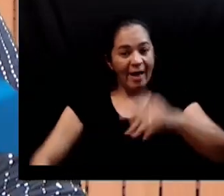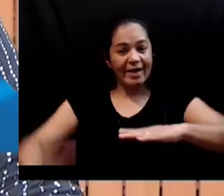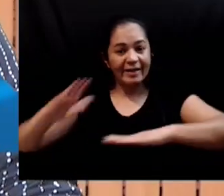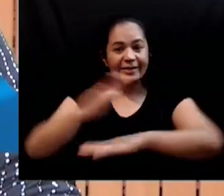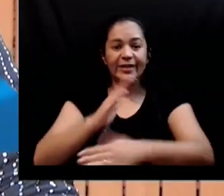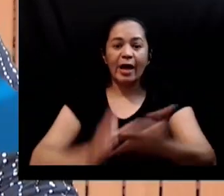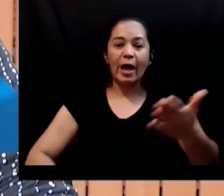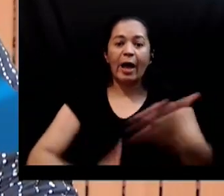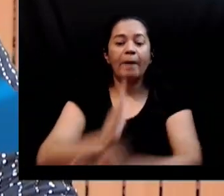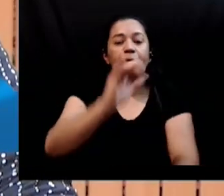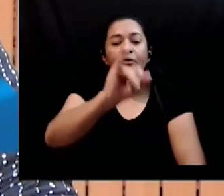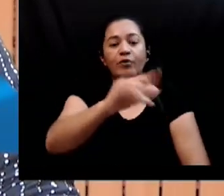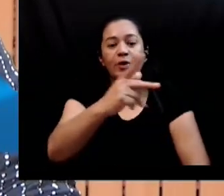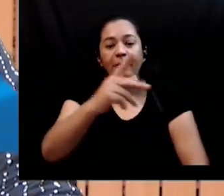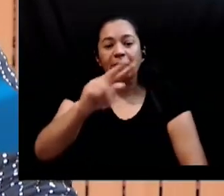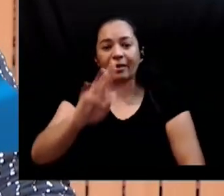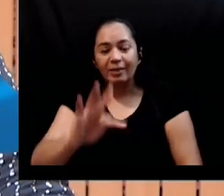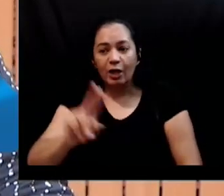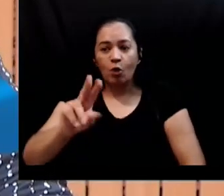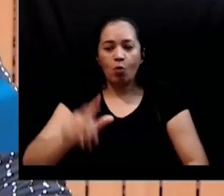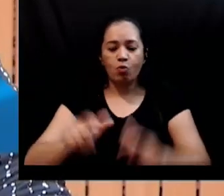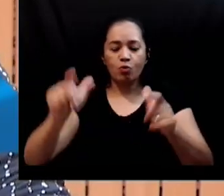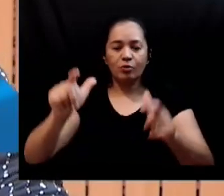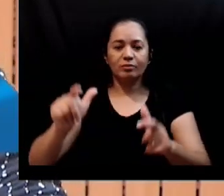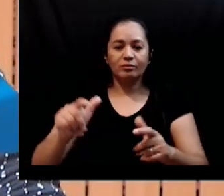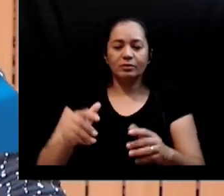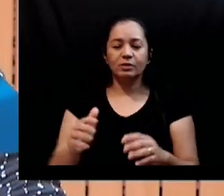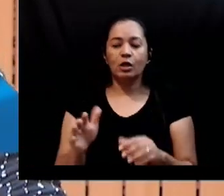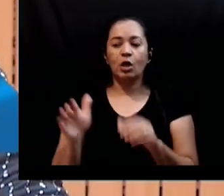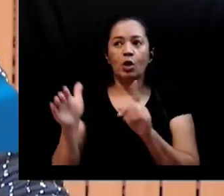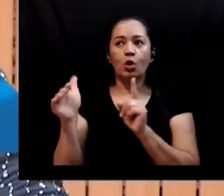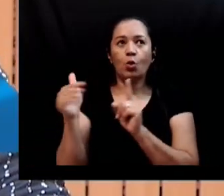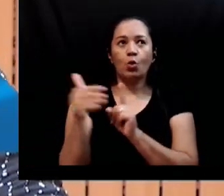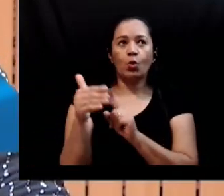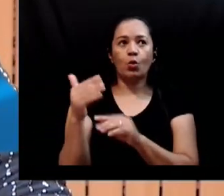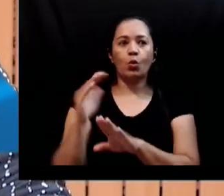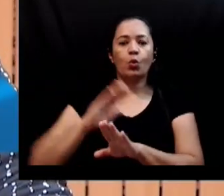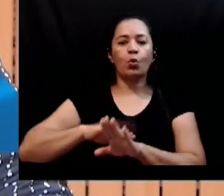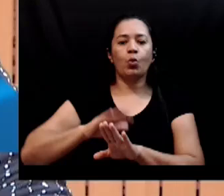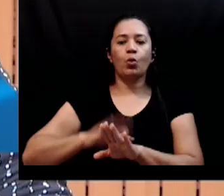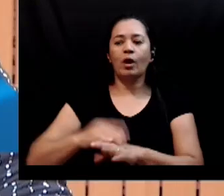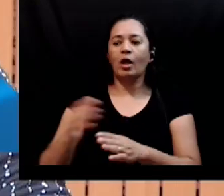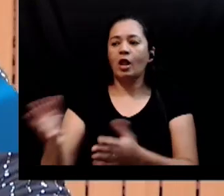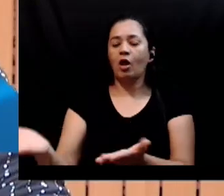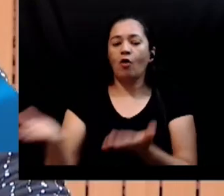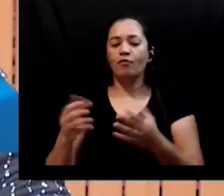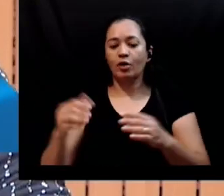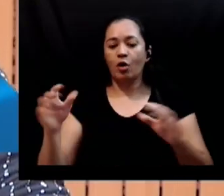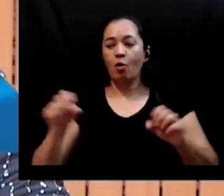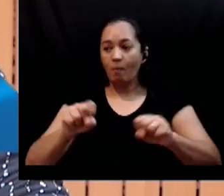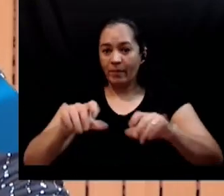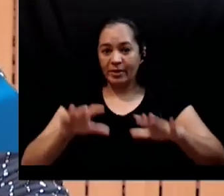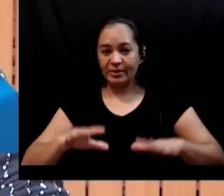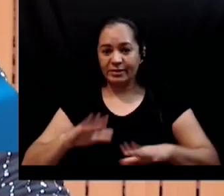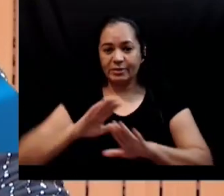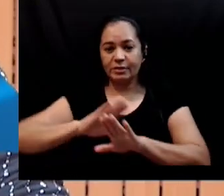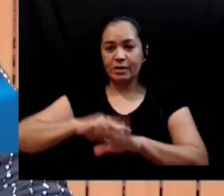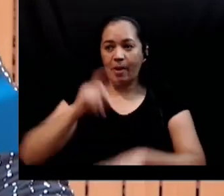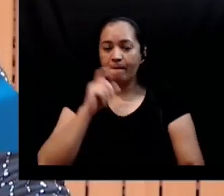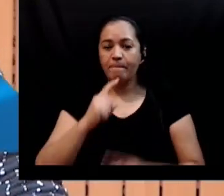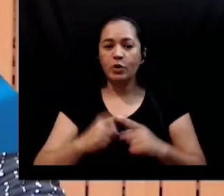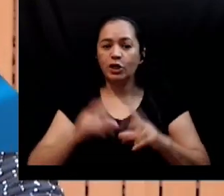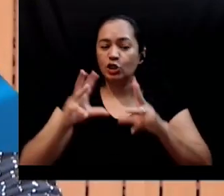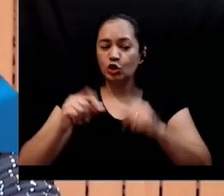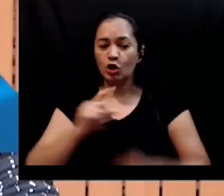IPTU. Na calada da noite, foi convocada uma sessão extraordinária, porque todas as maldades são aprovadas em sessão